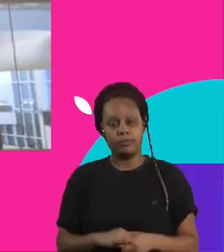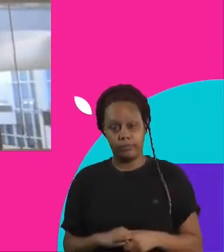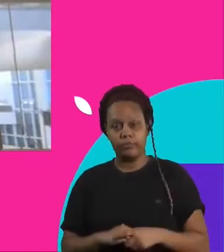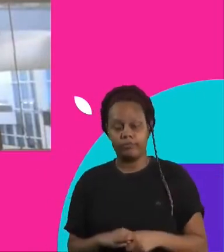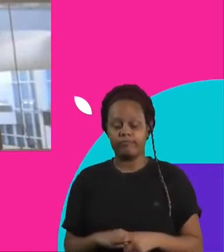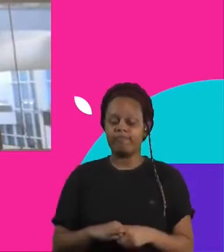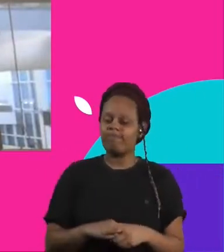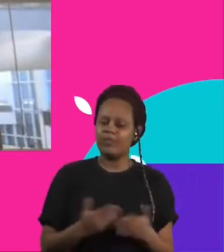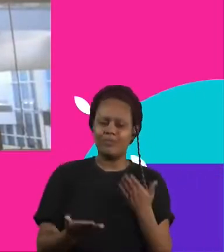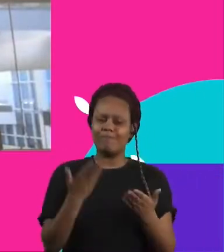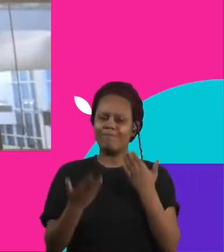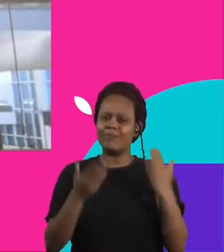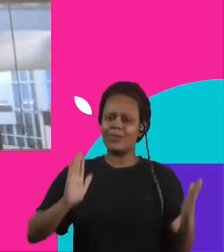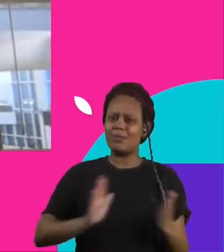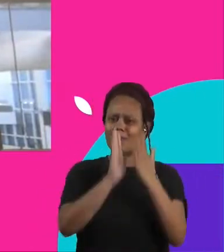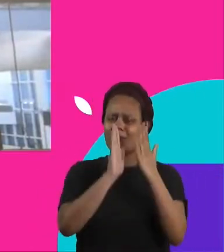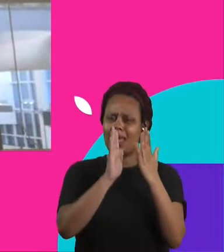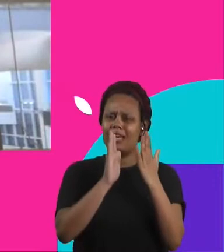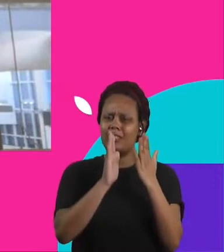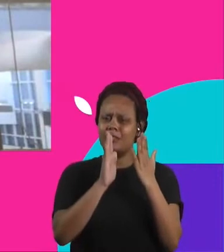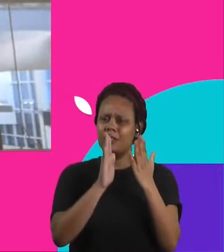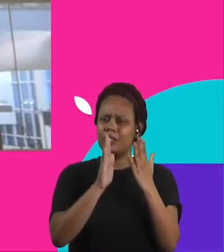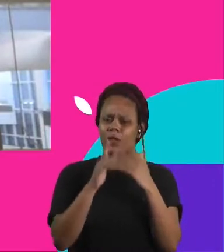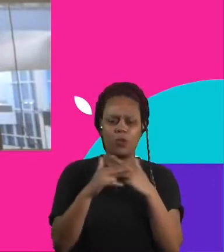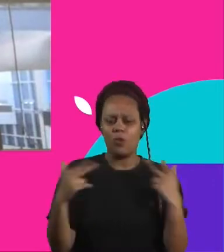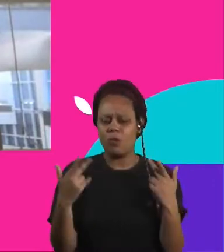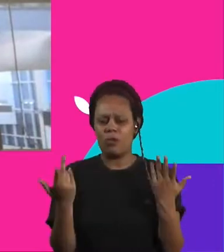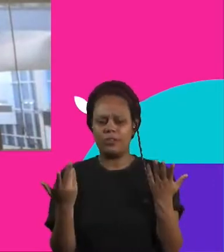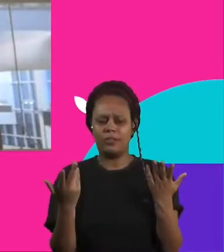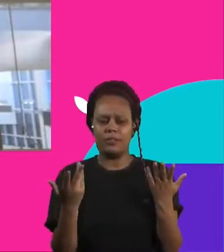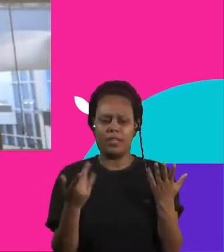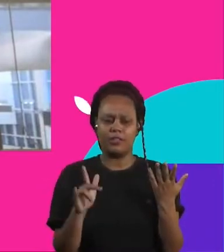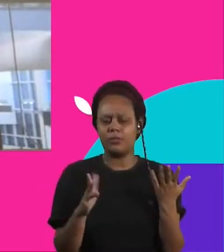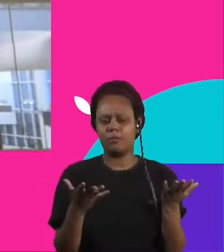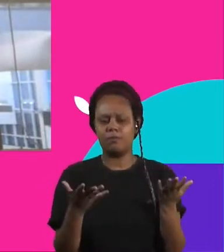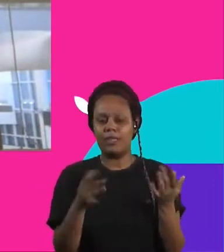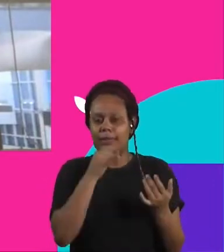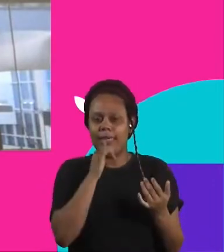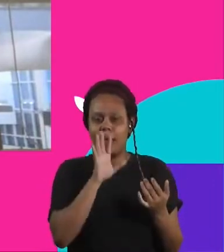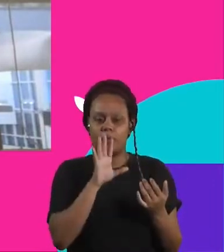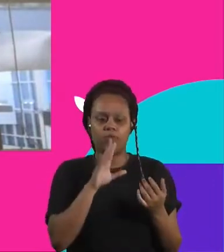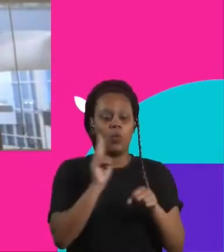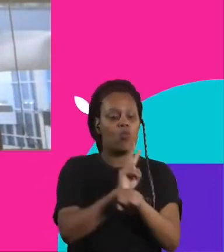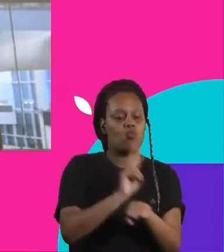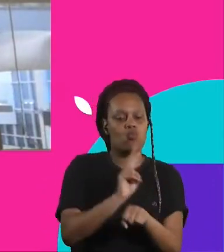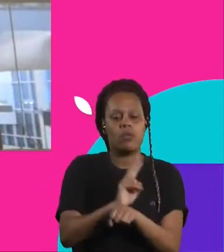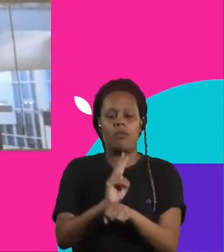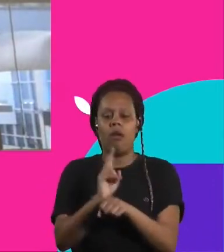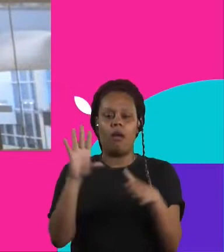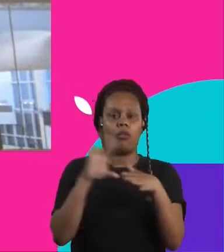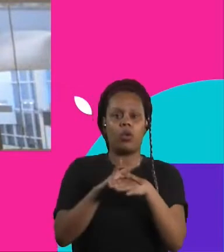o impacto de um negócio que está na medicina, na área de prevenção de doenças crônicas, né? Então, aqui a gente